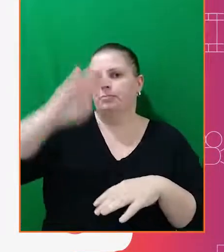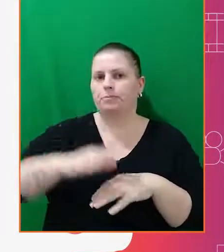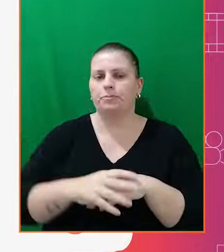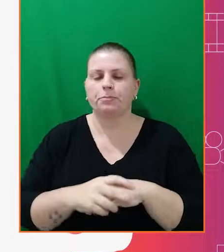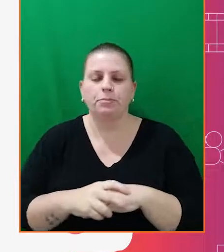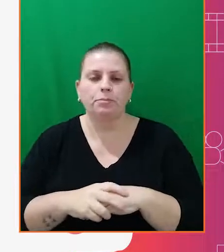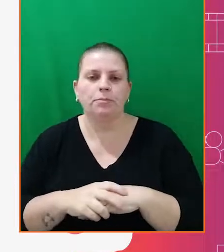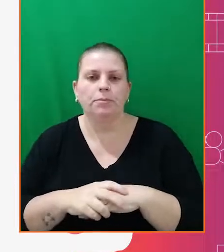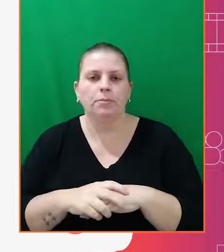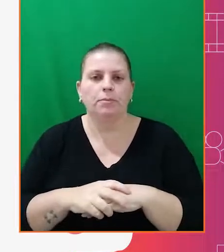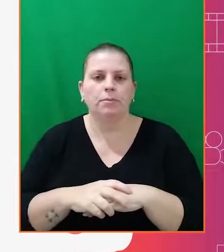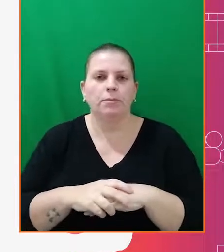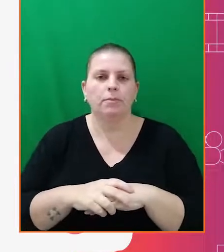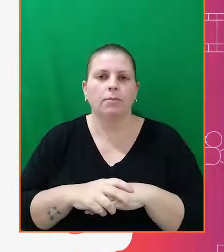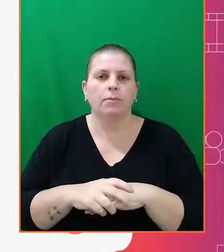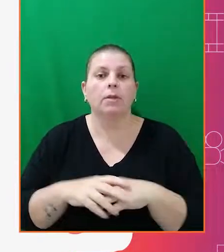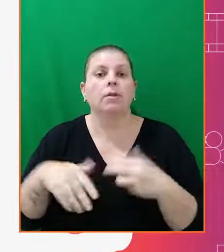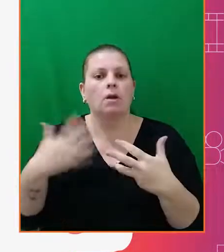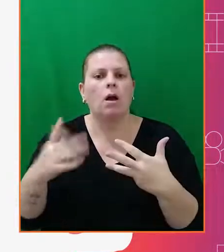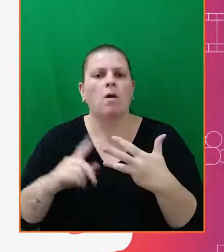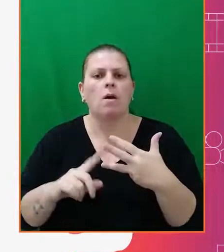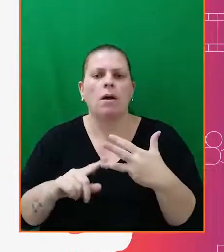a rotoscopia.